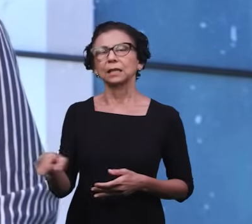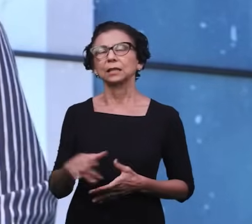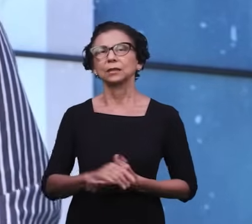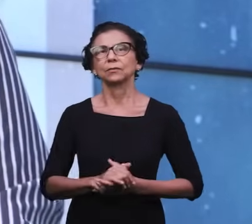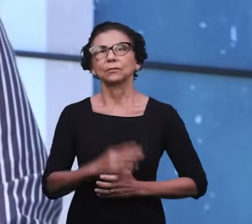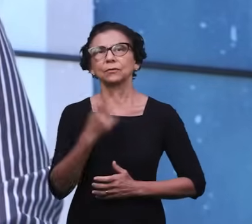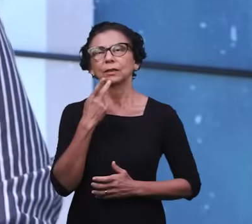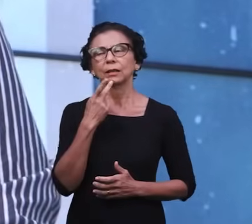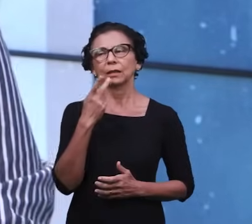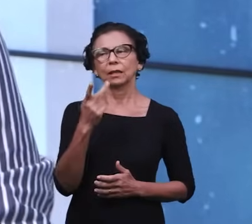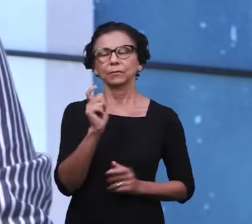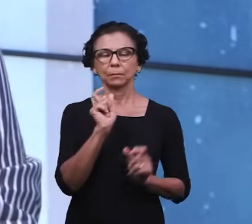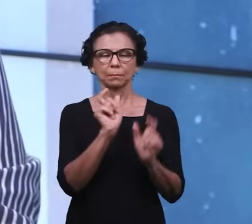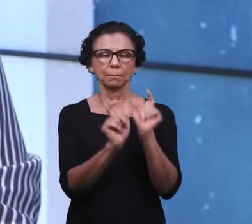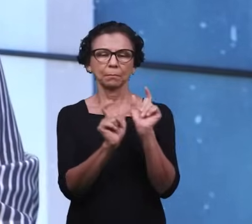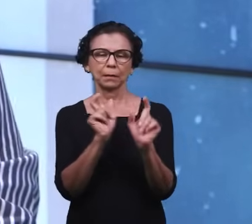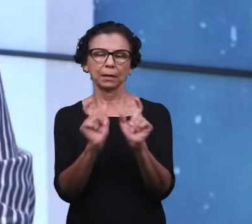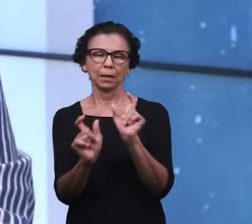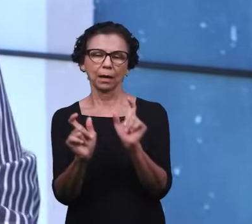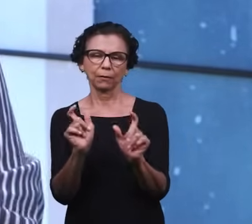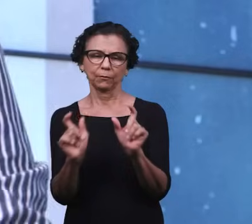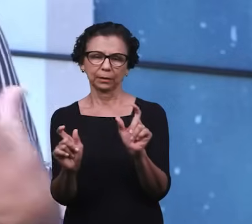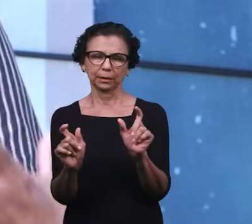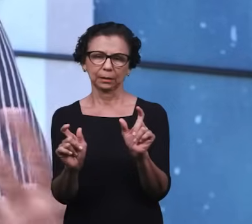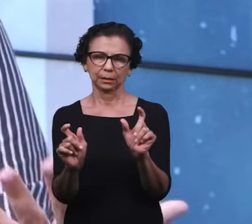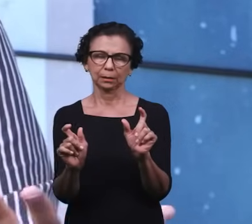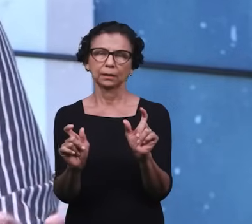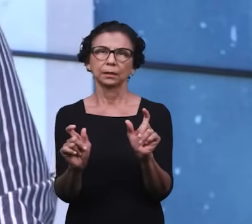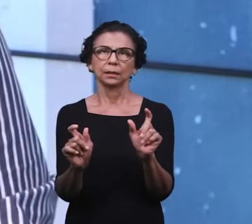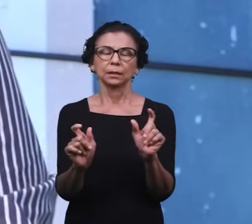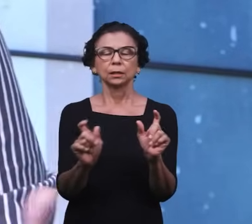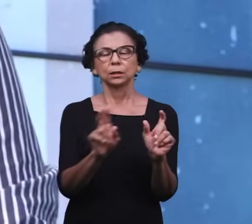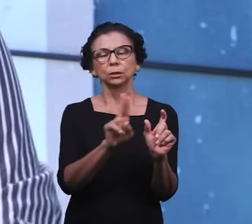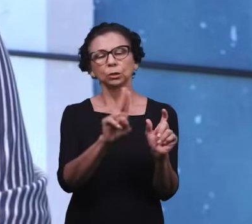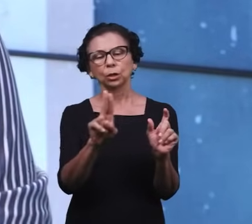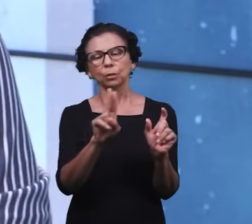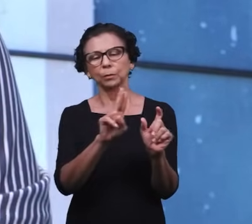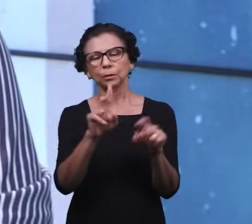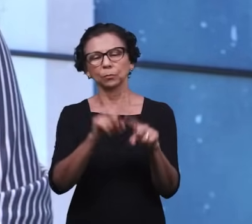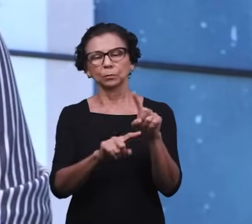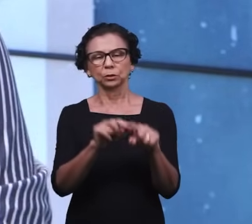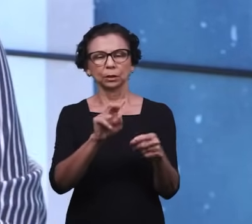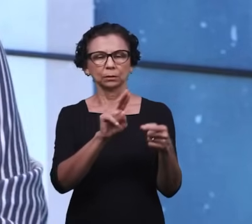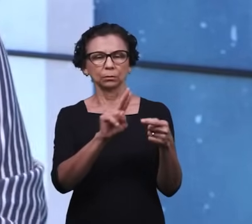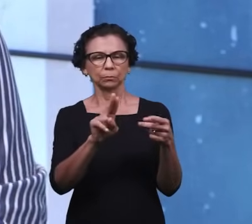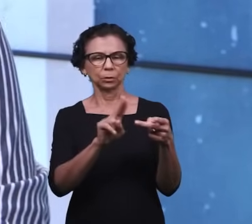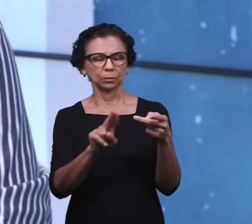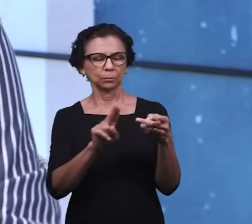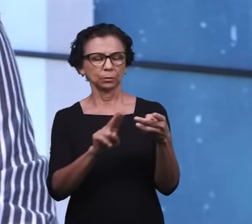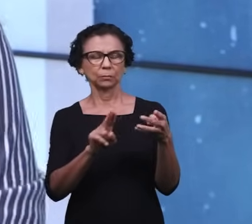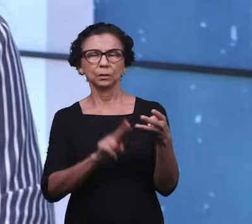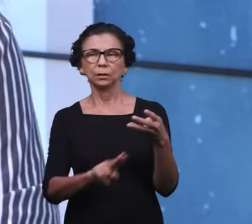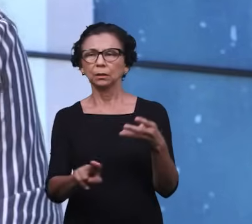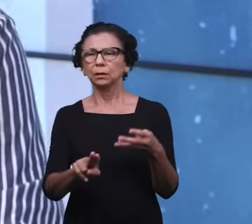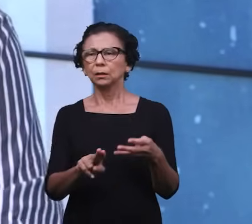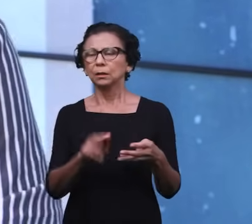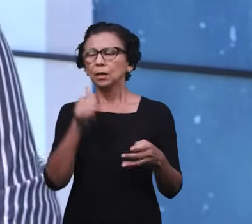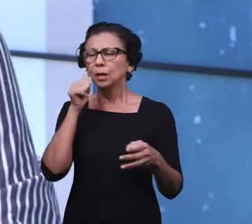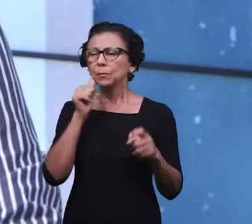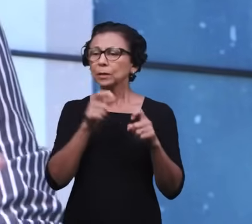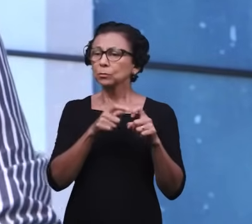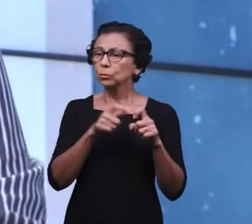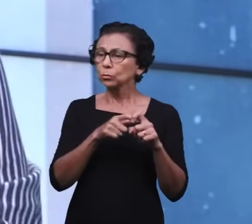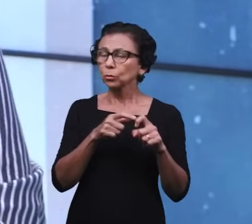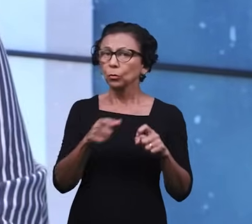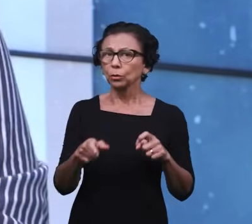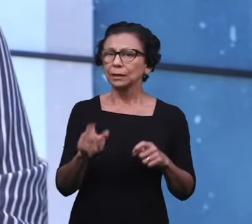falava palavras para nomear. Então, quando eu fui no médico fazer o diagnóstico, eu até falei assim, mas doutor, ele fala 40 palavras,